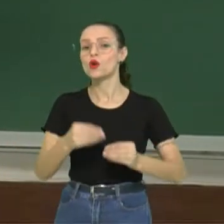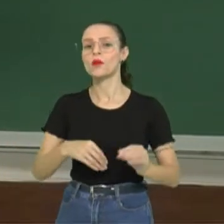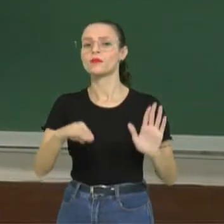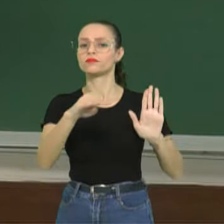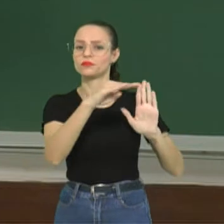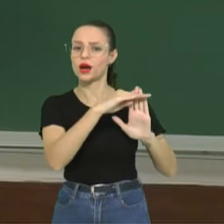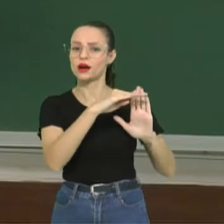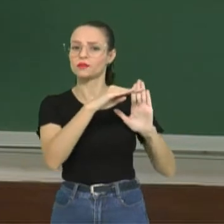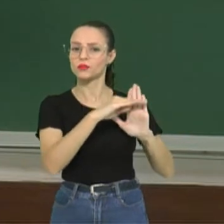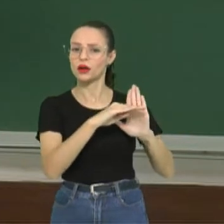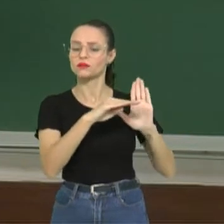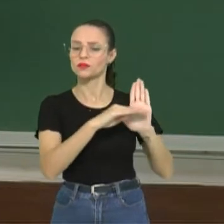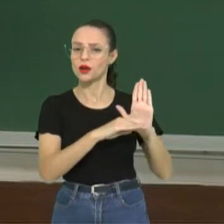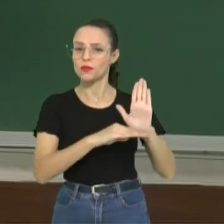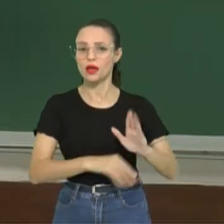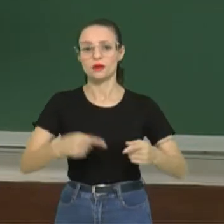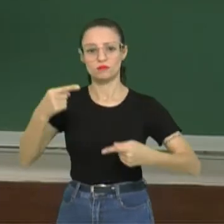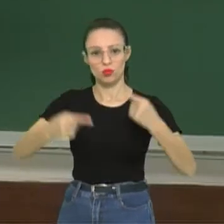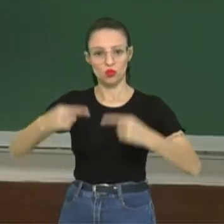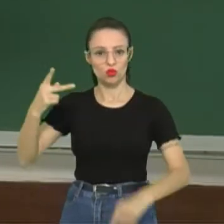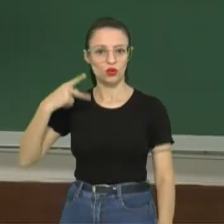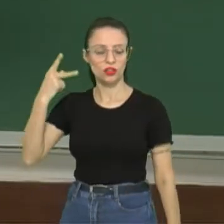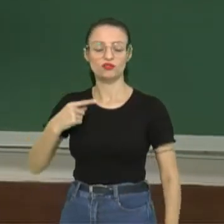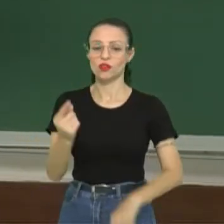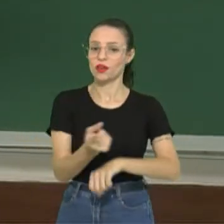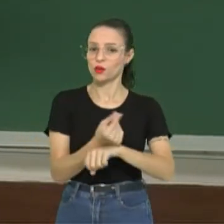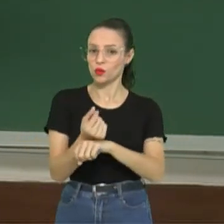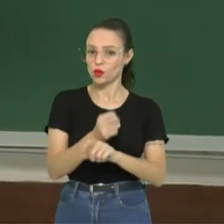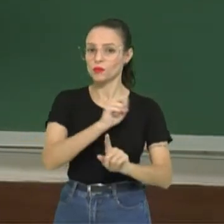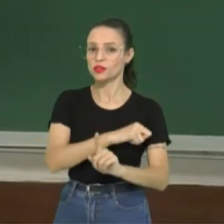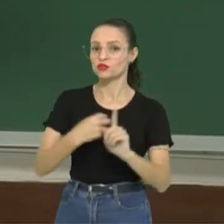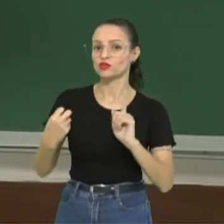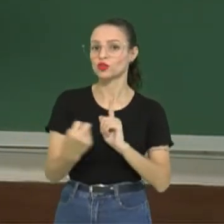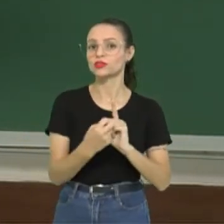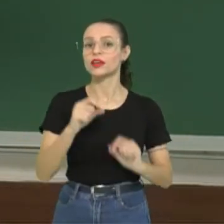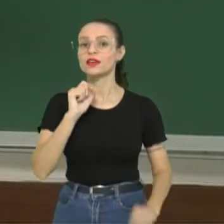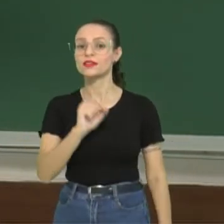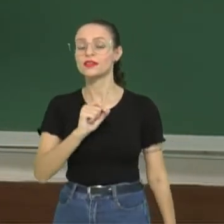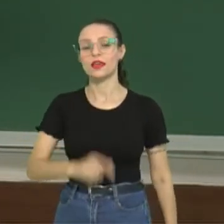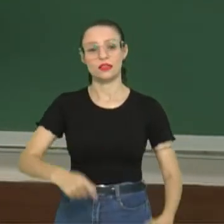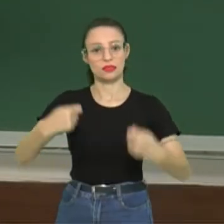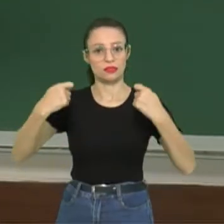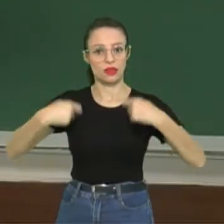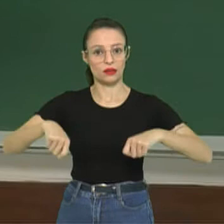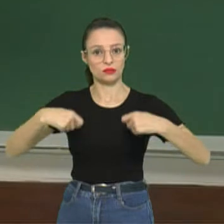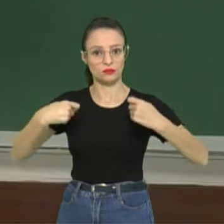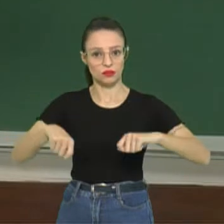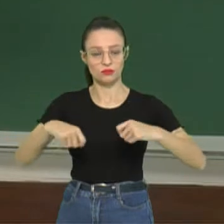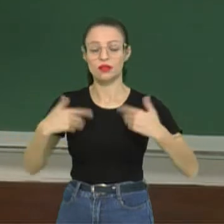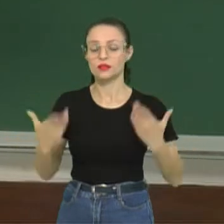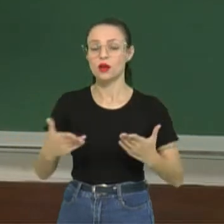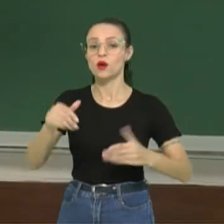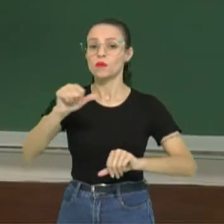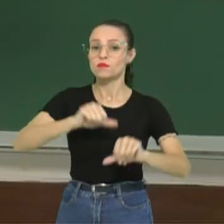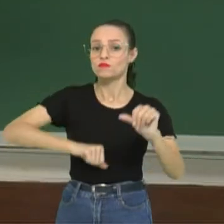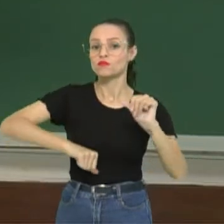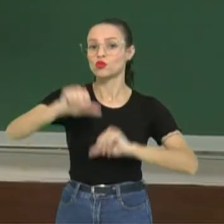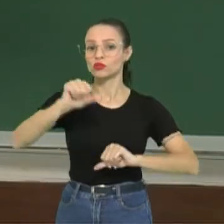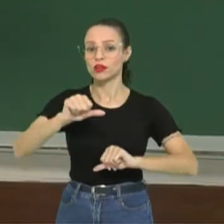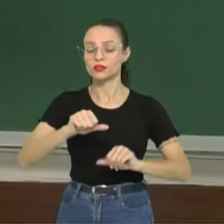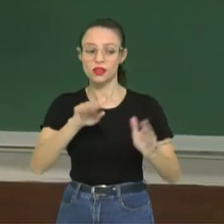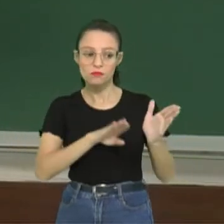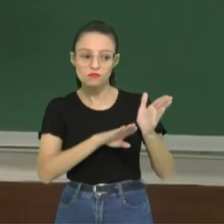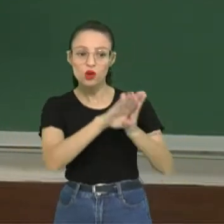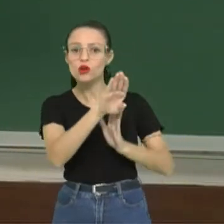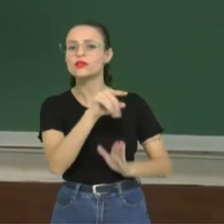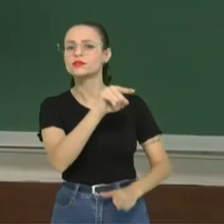medidas políticas econômicas e sociais indicadas como necessárias então a mudança para